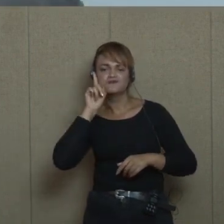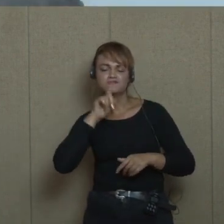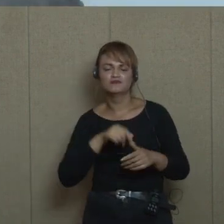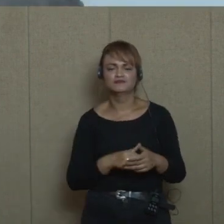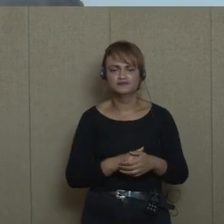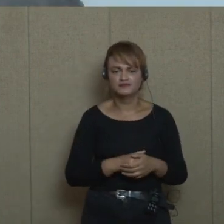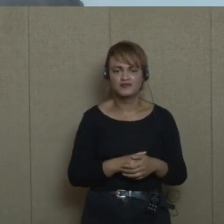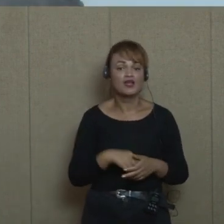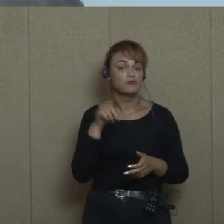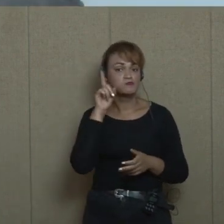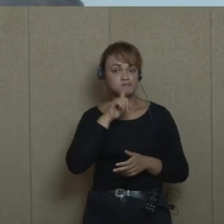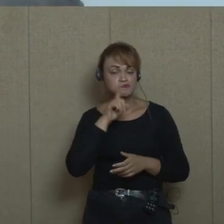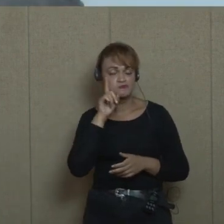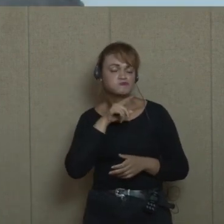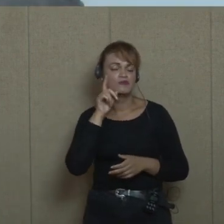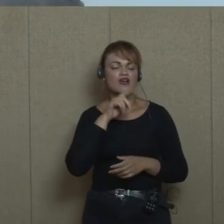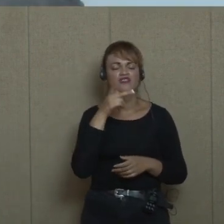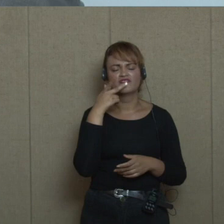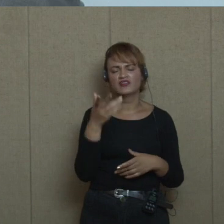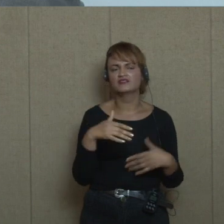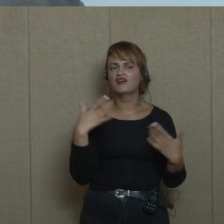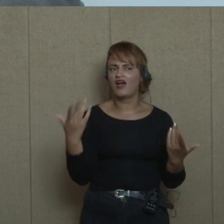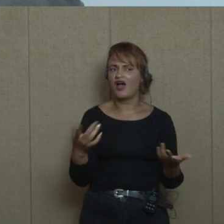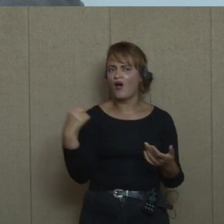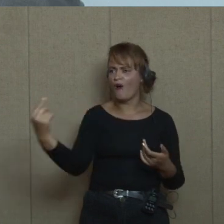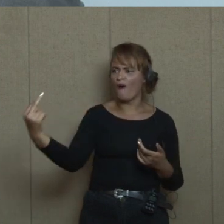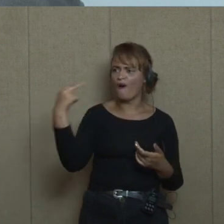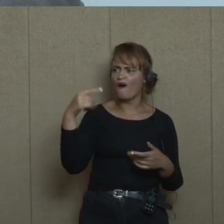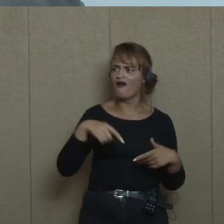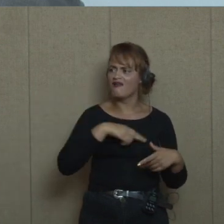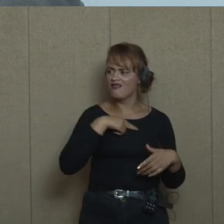Os Estados Unidos estão dizendo, olha para a China,